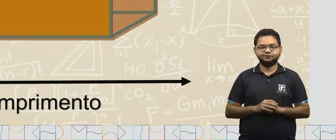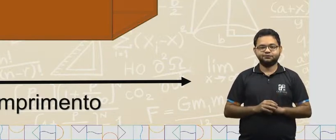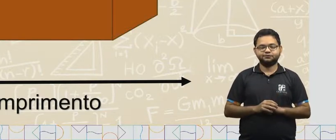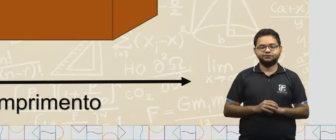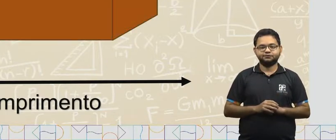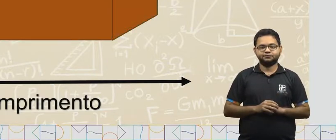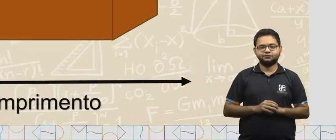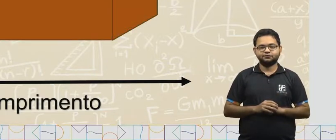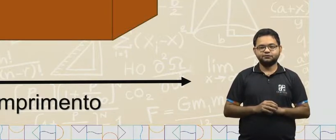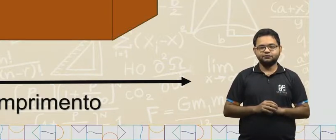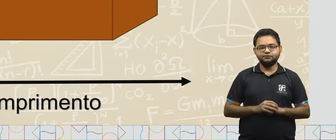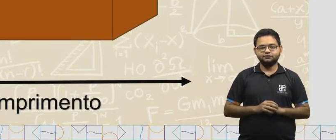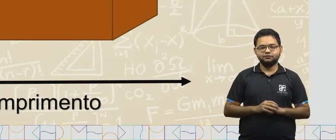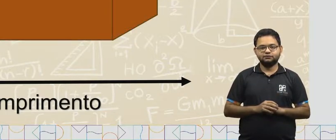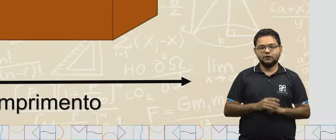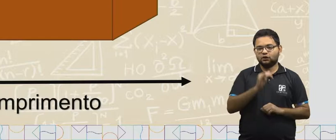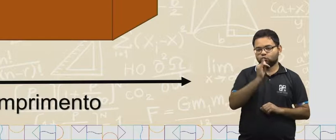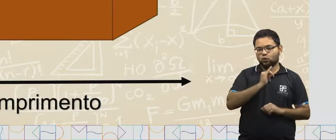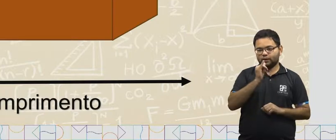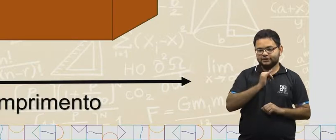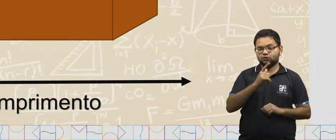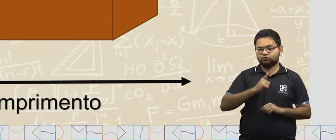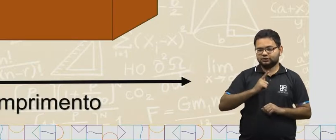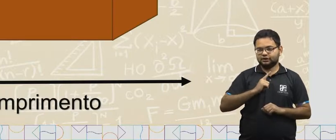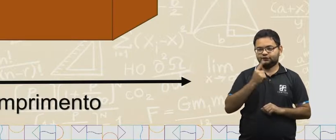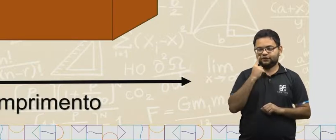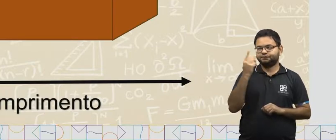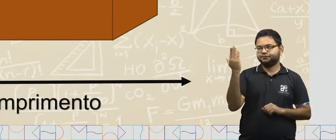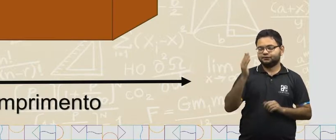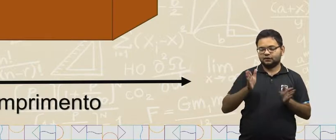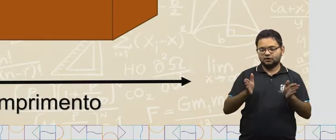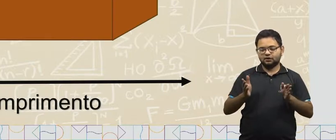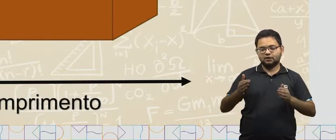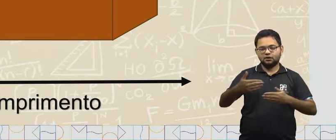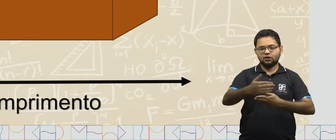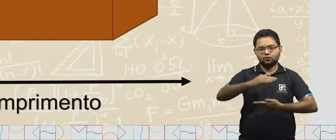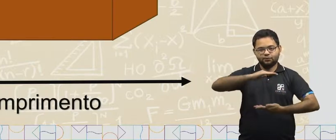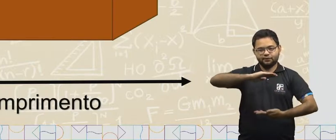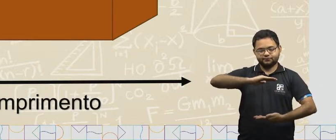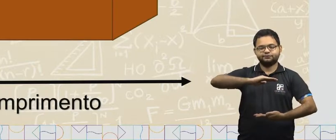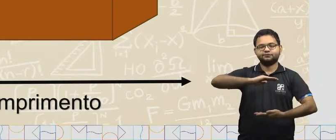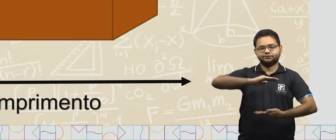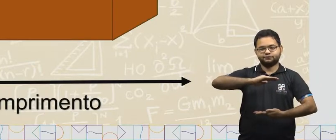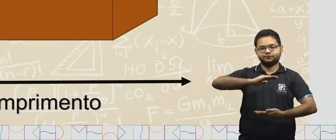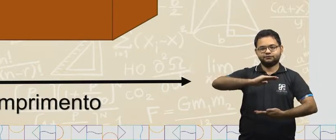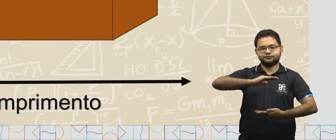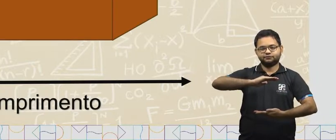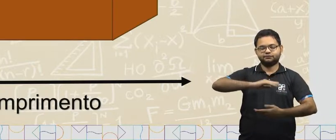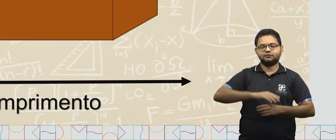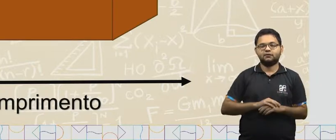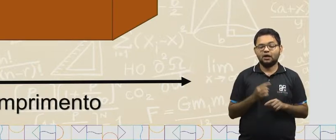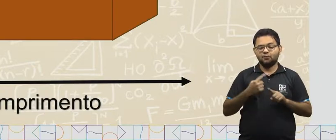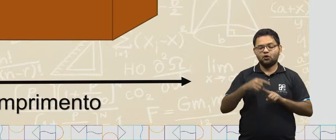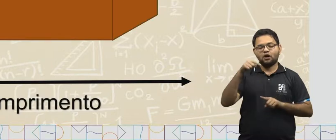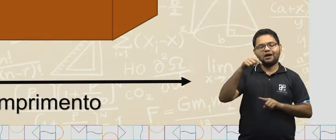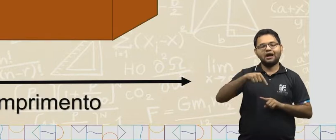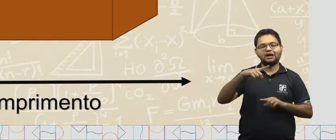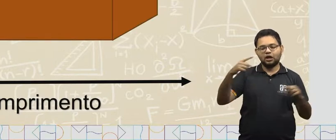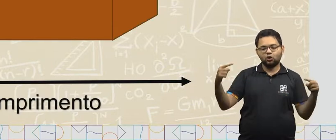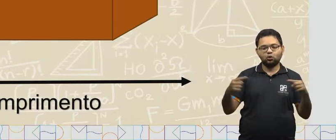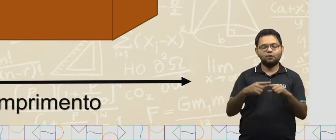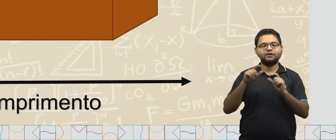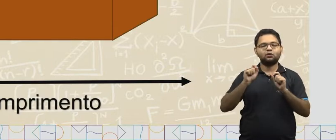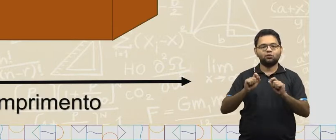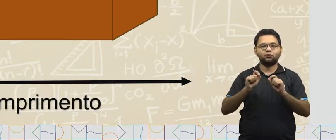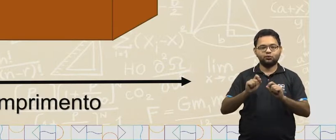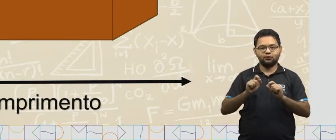paralelepípedo. Para esse exemplo, utilizamos aí uma caixa de papelão, pois ela possui